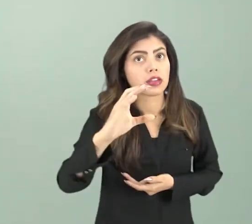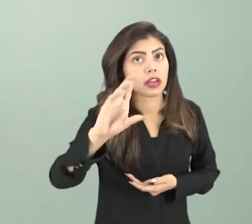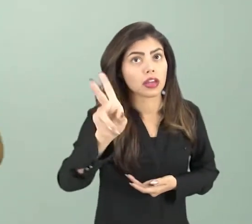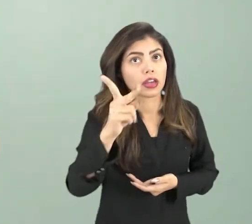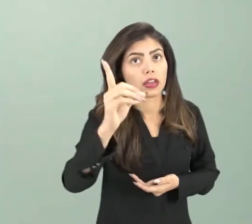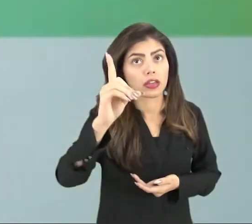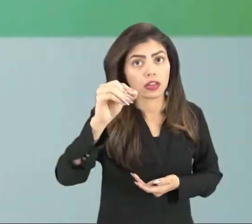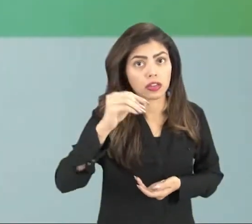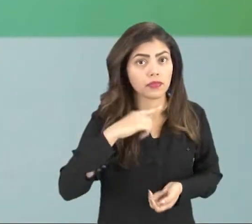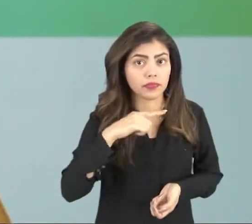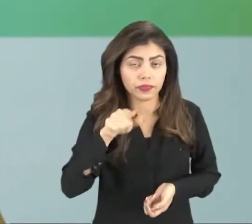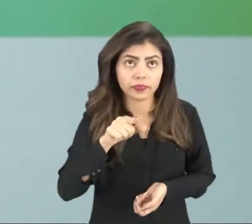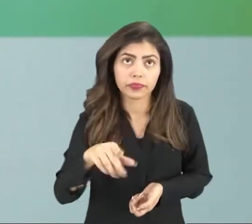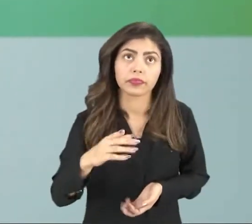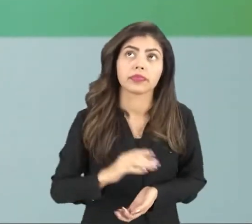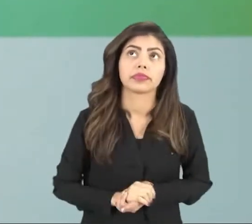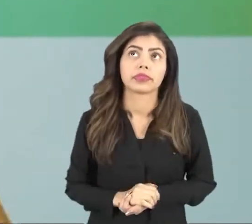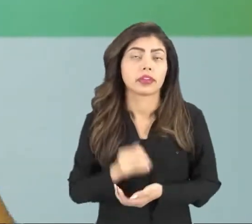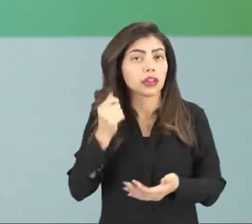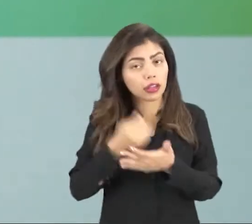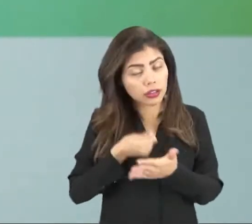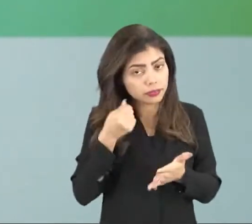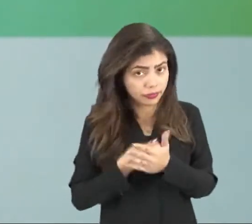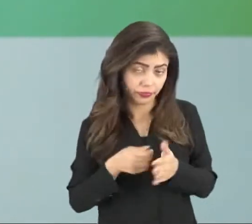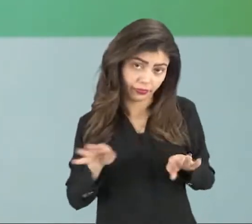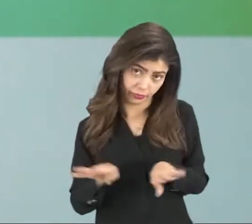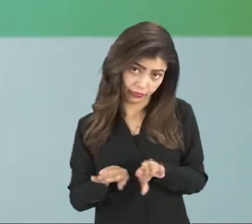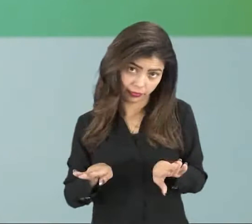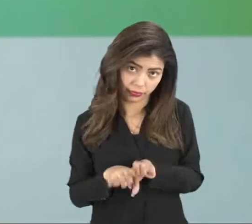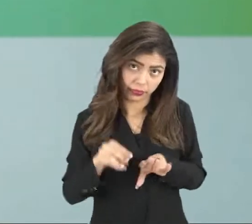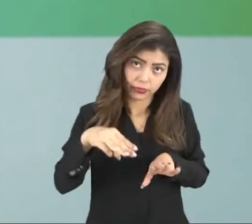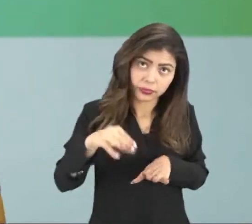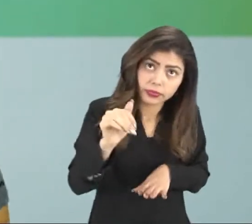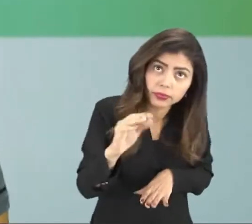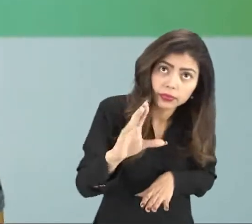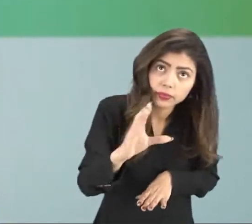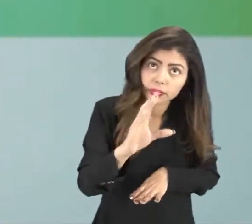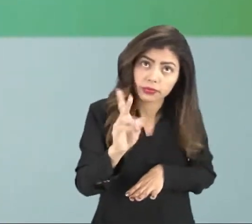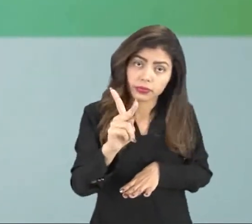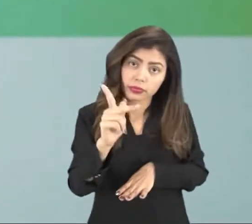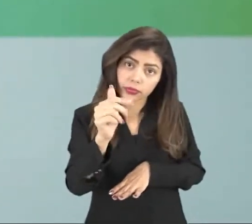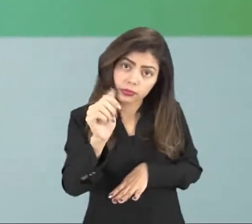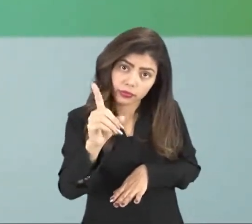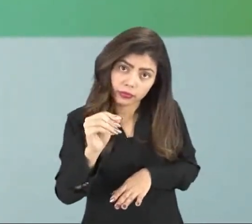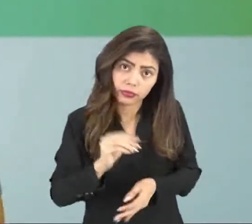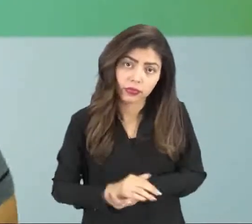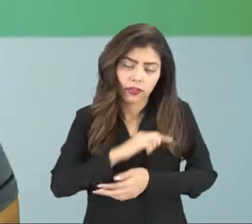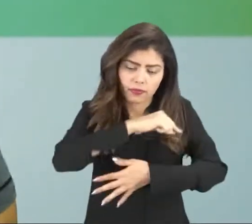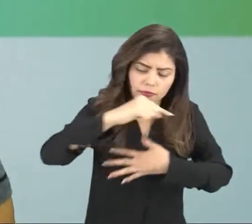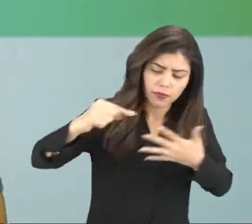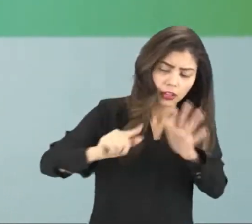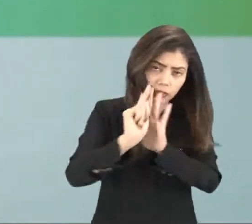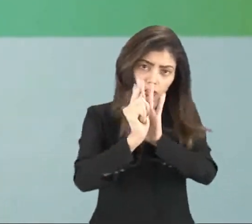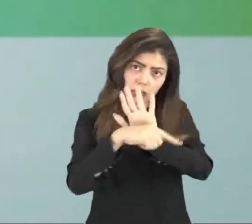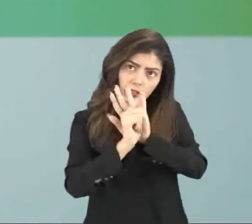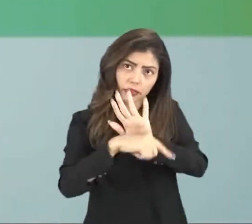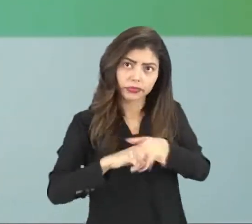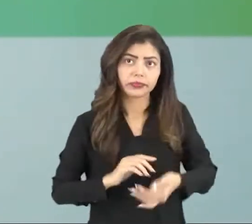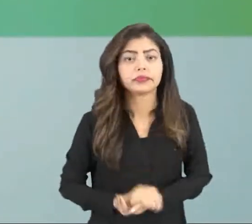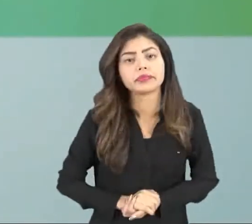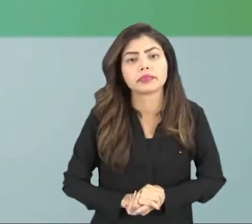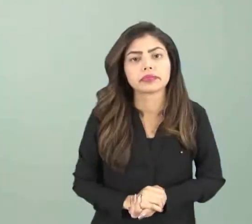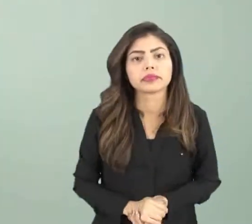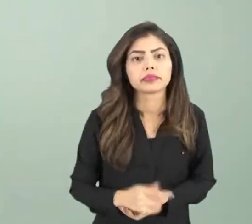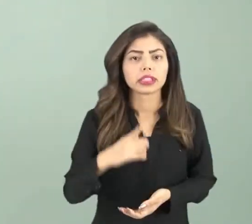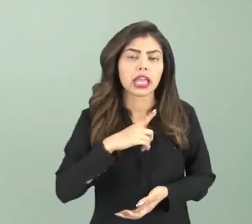coisa. Machado, Clarice, Carlos Drummond. Machado, ele é um autor que ele transpassa vários gêneros. Ele